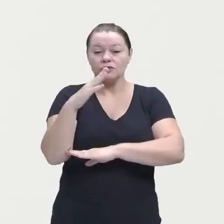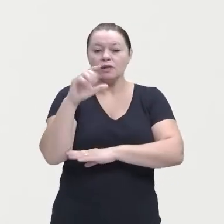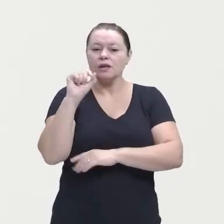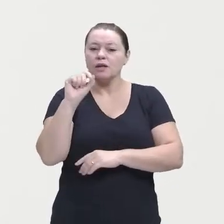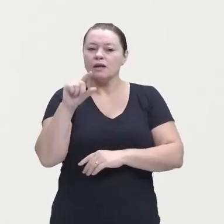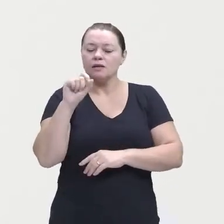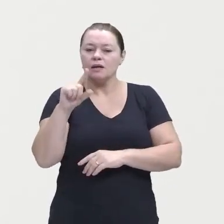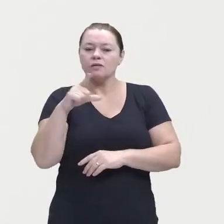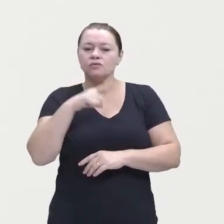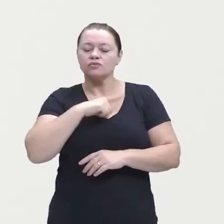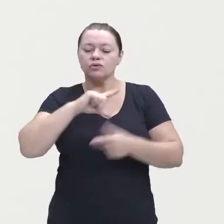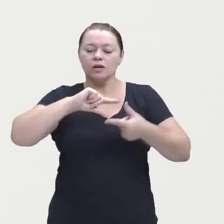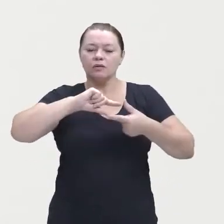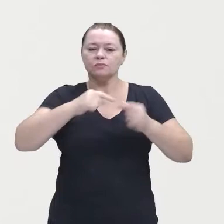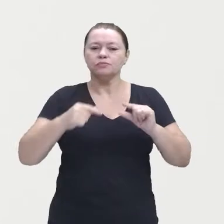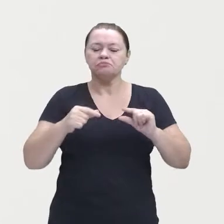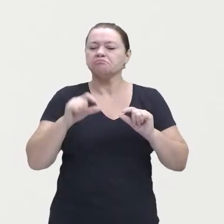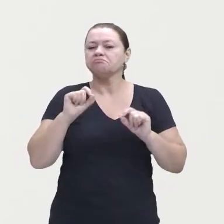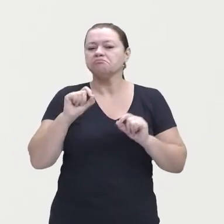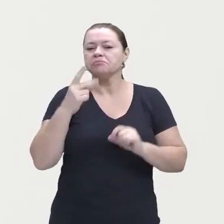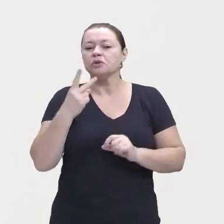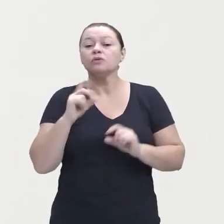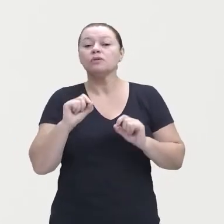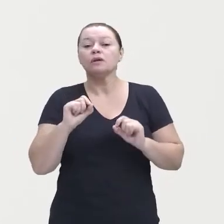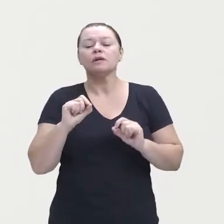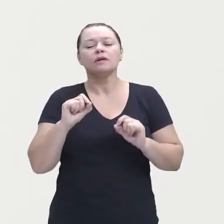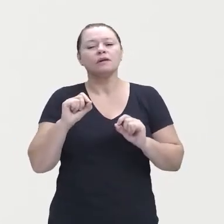o formato de 2